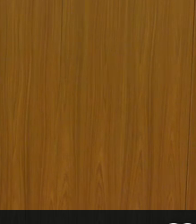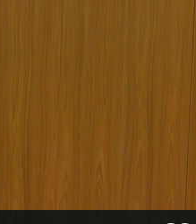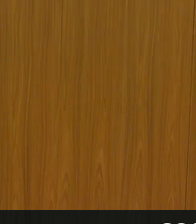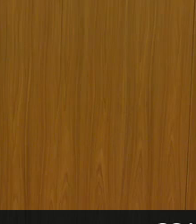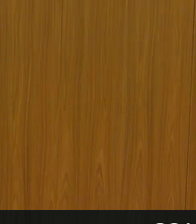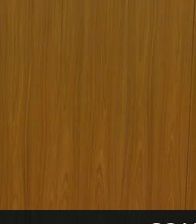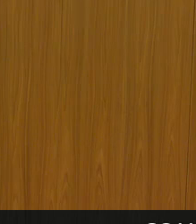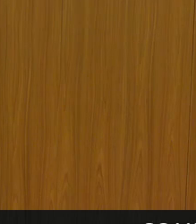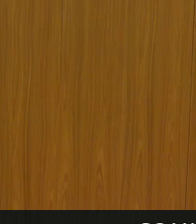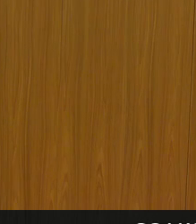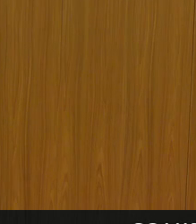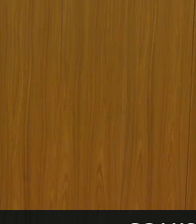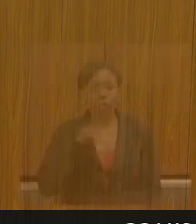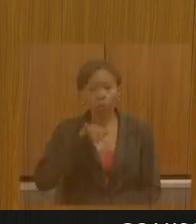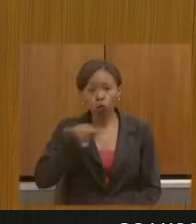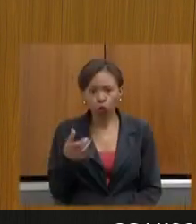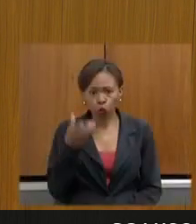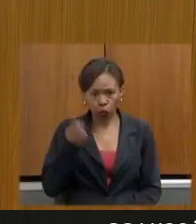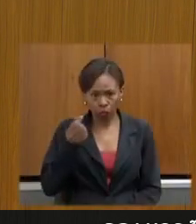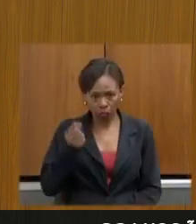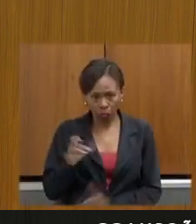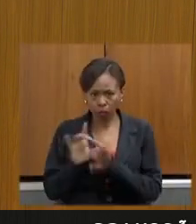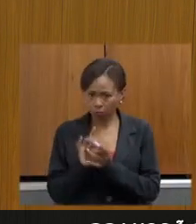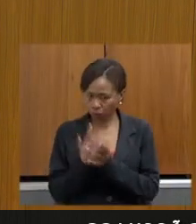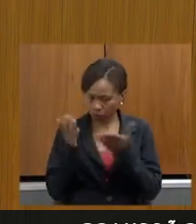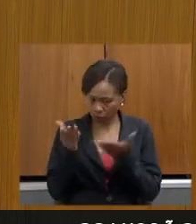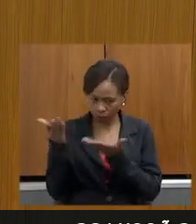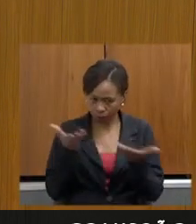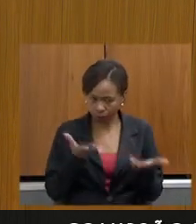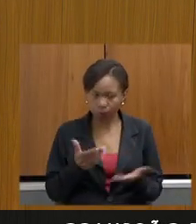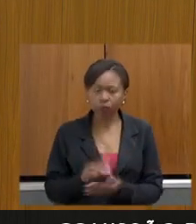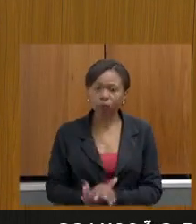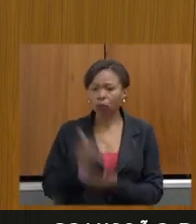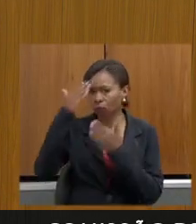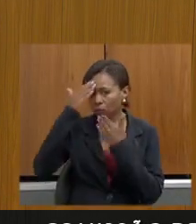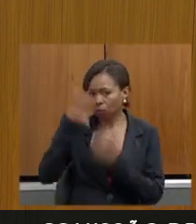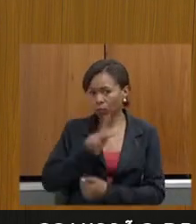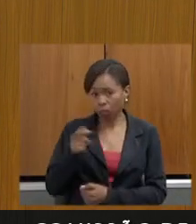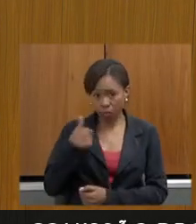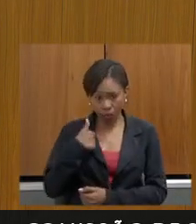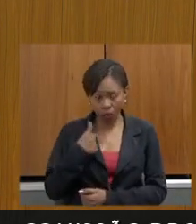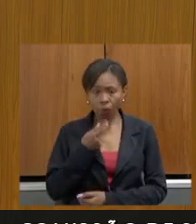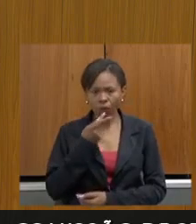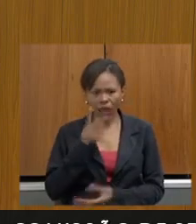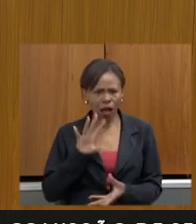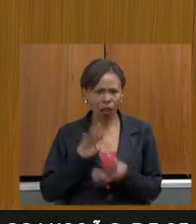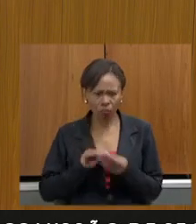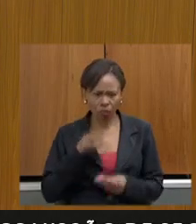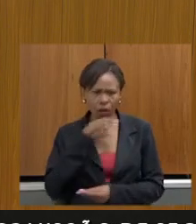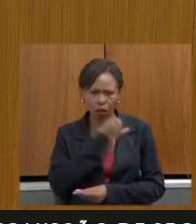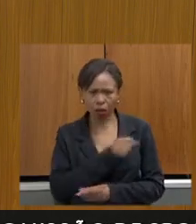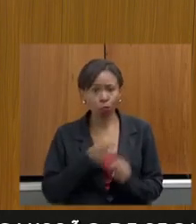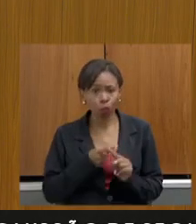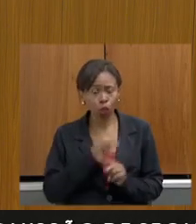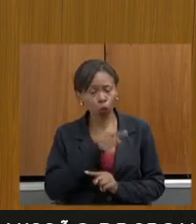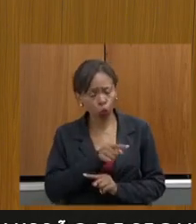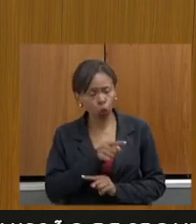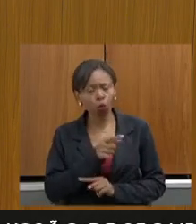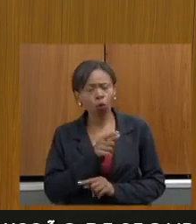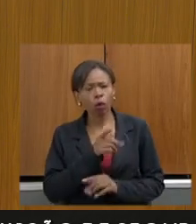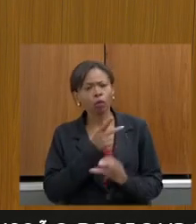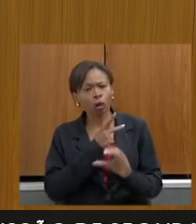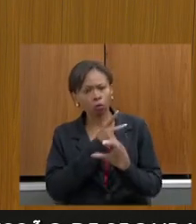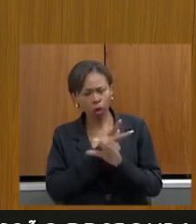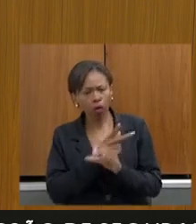Deputado João Leite bastante a palavra Obrigado Presidente Eu Serei rápido até porque Doutor Joaquim já deu tantas